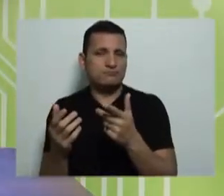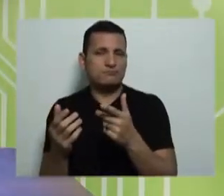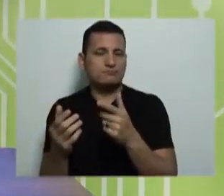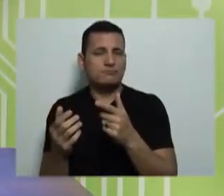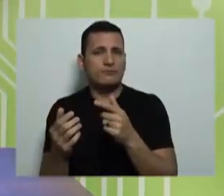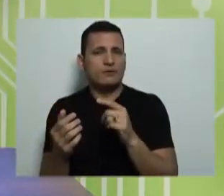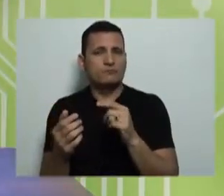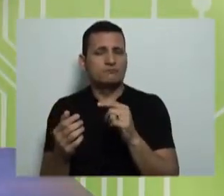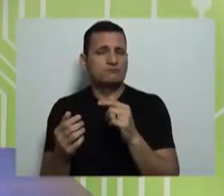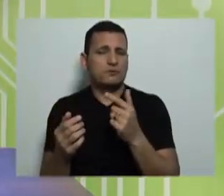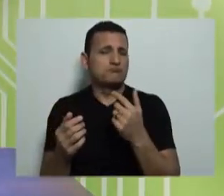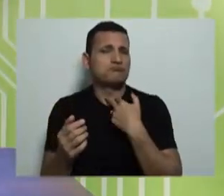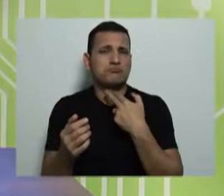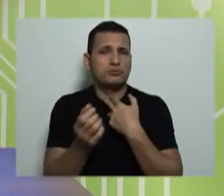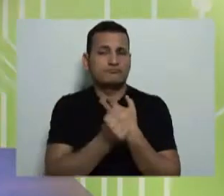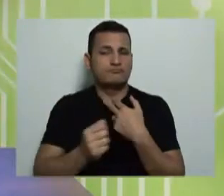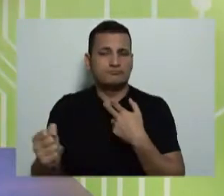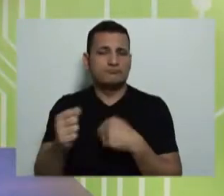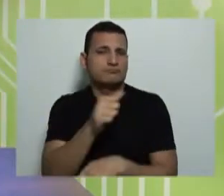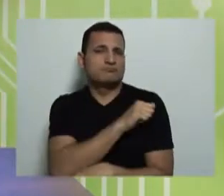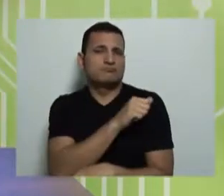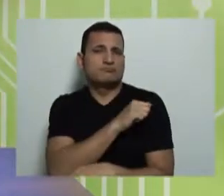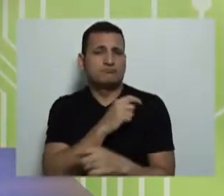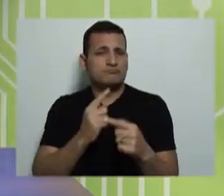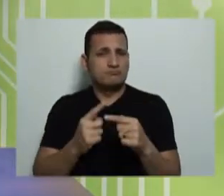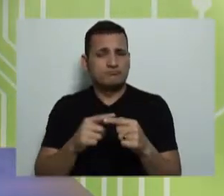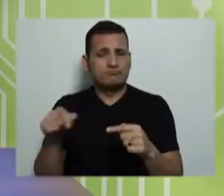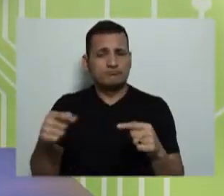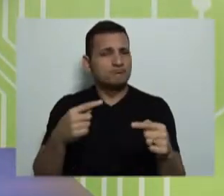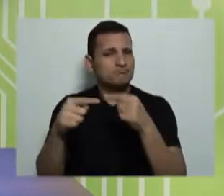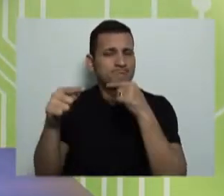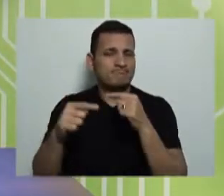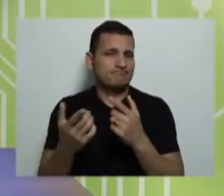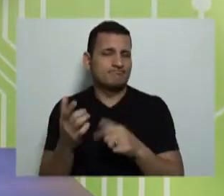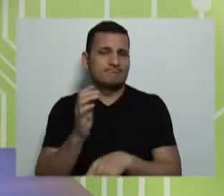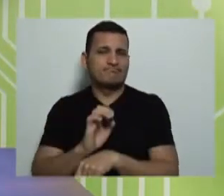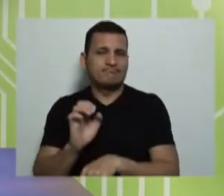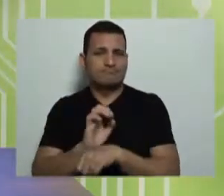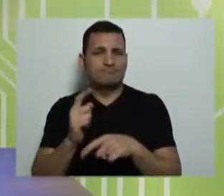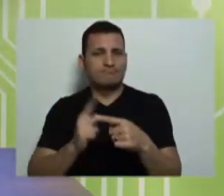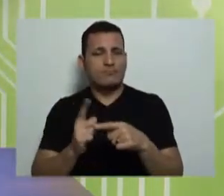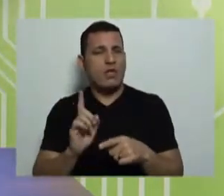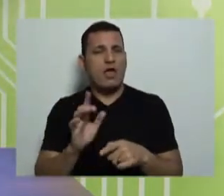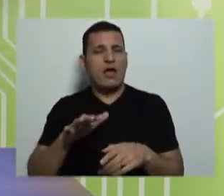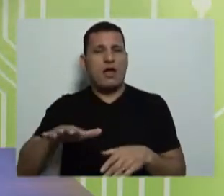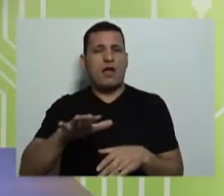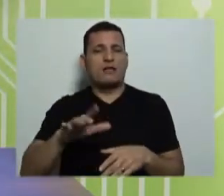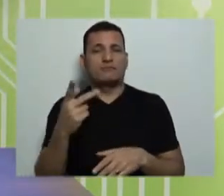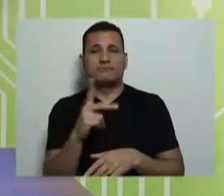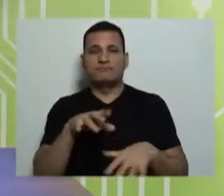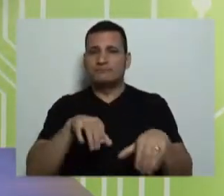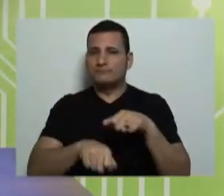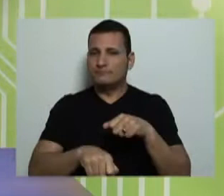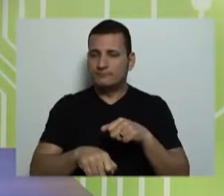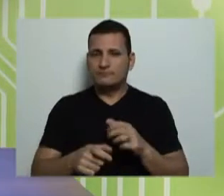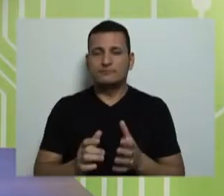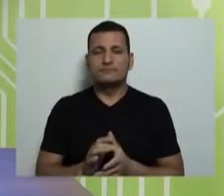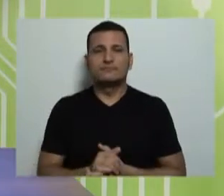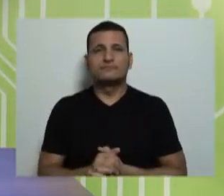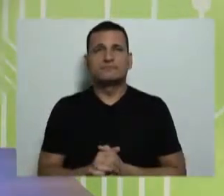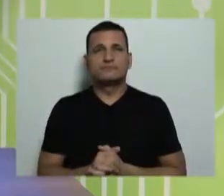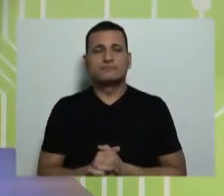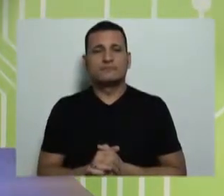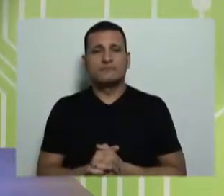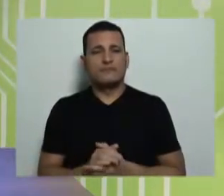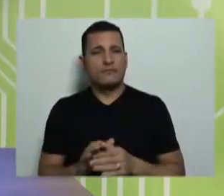poder ser encaminhado. Não vai poder se configurar essa relação de estágio, porque não é na área do eixo formativo dele. Então a